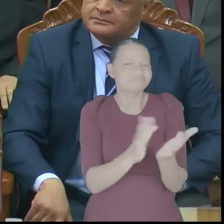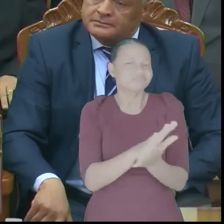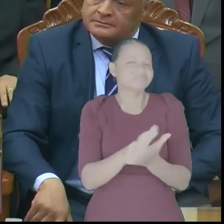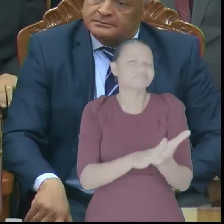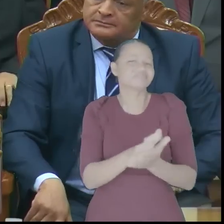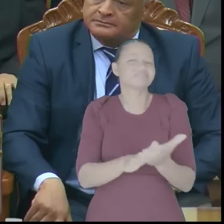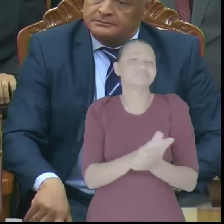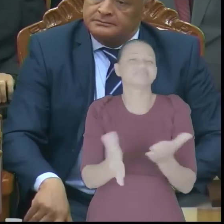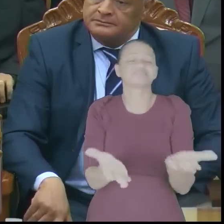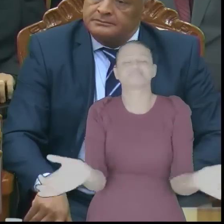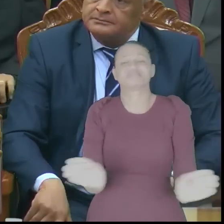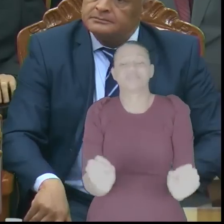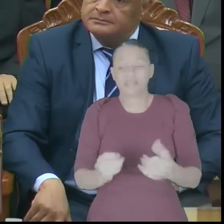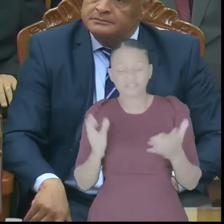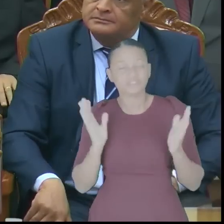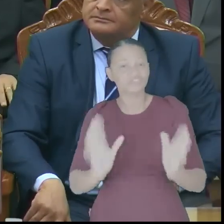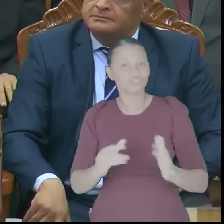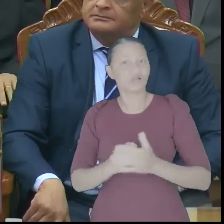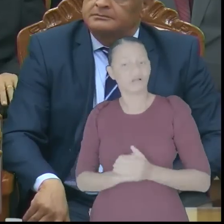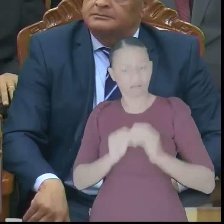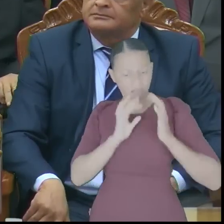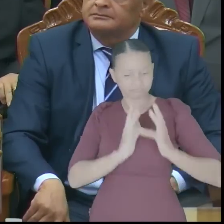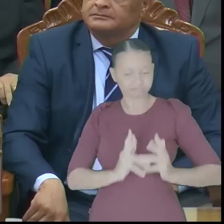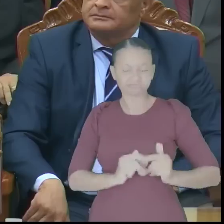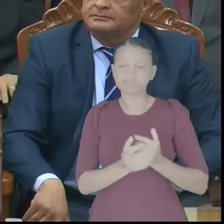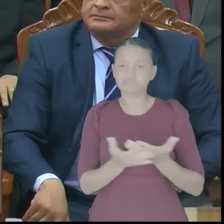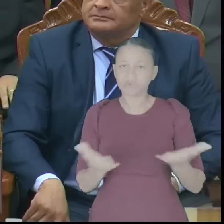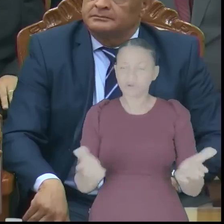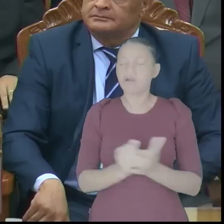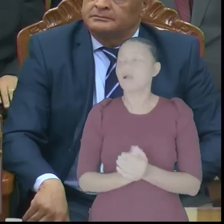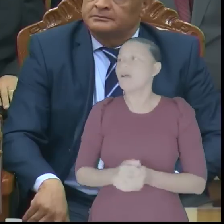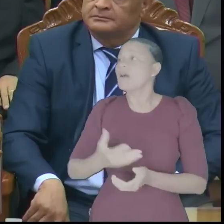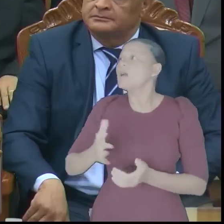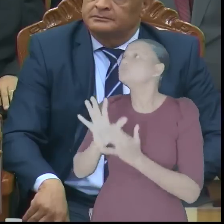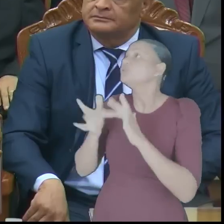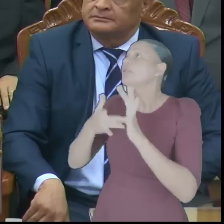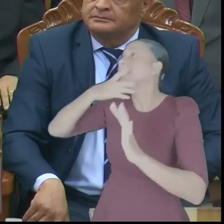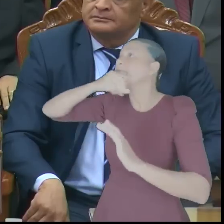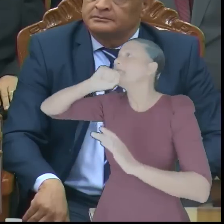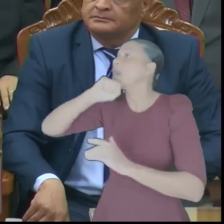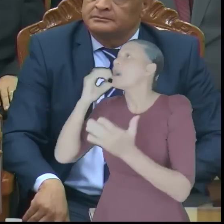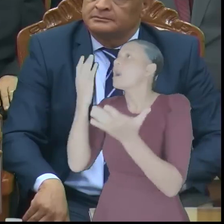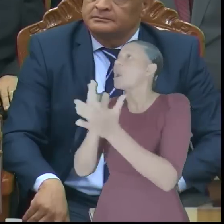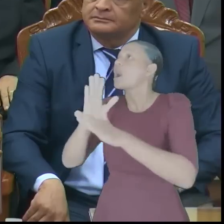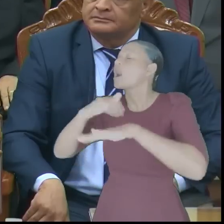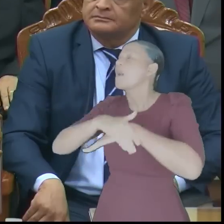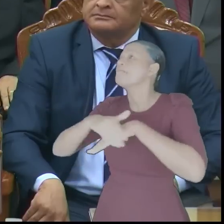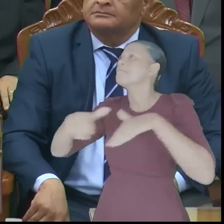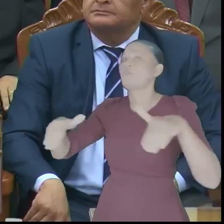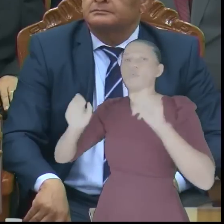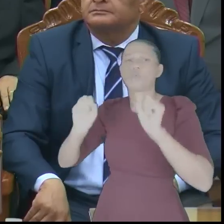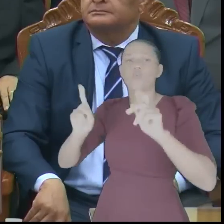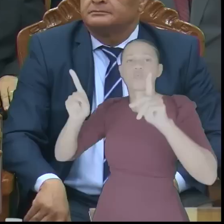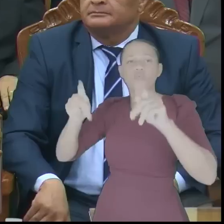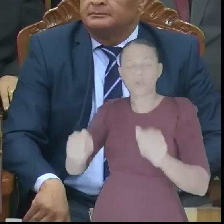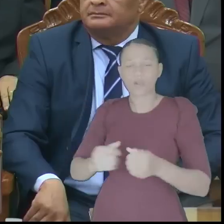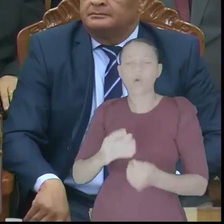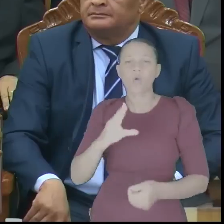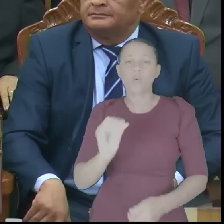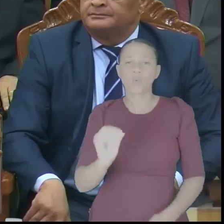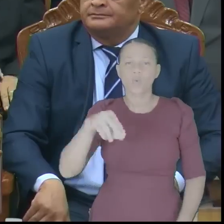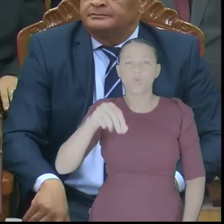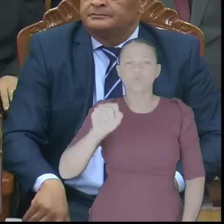dívida está paga. Agora, Jesus, ele disse, Pai, está consumado. A palavra consumado